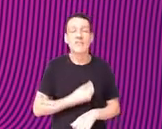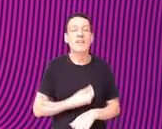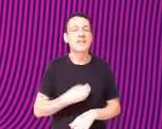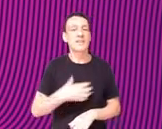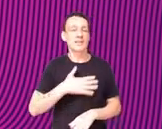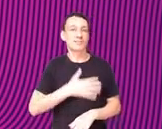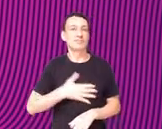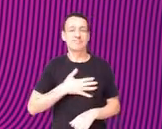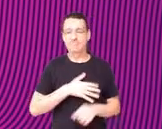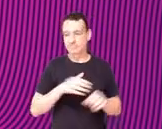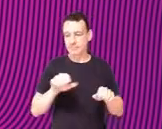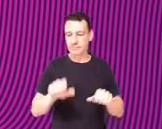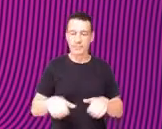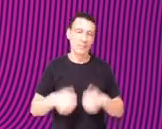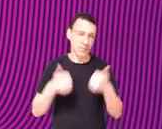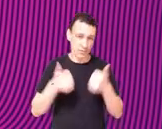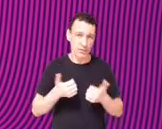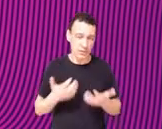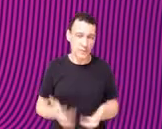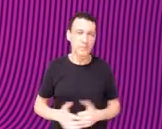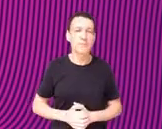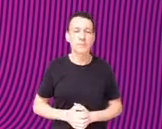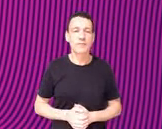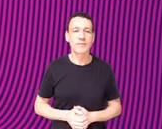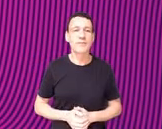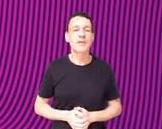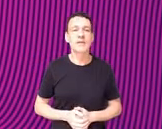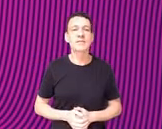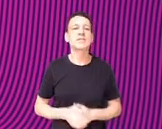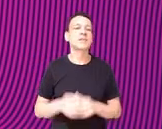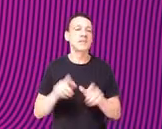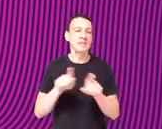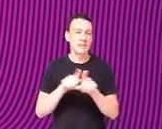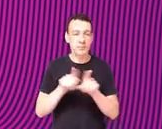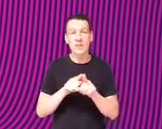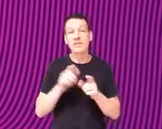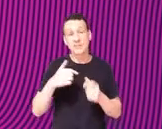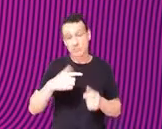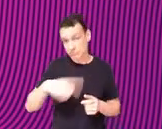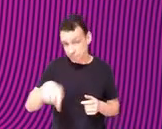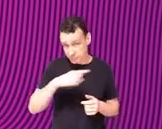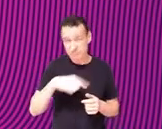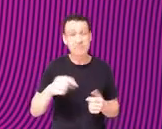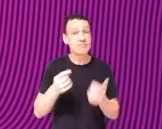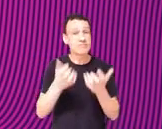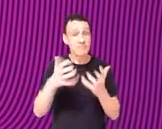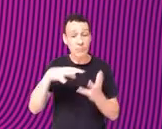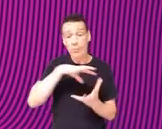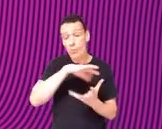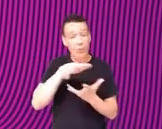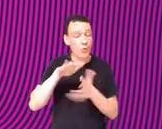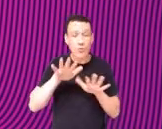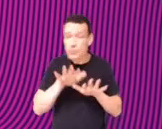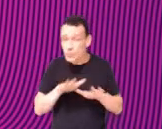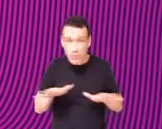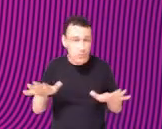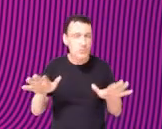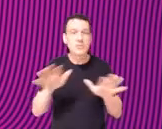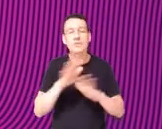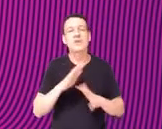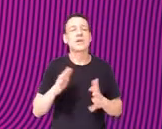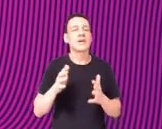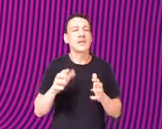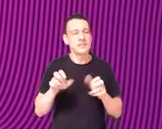há um esforço a uma larga escala global que vai no sentido de procurar